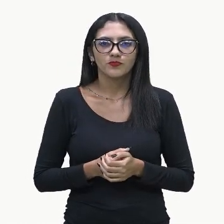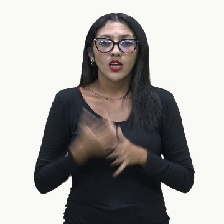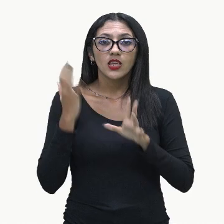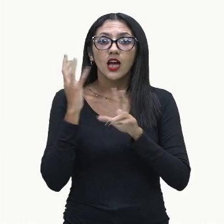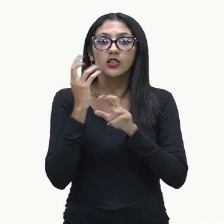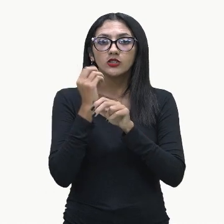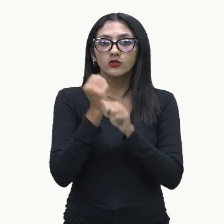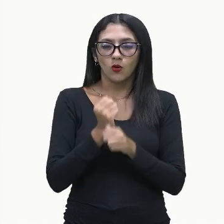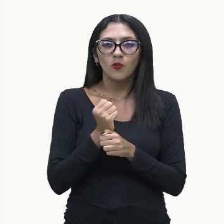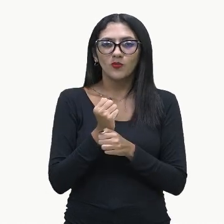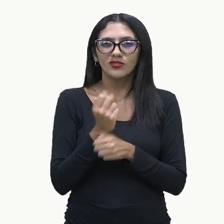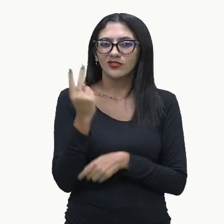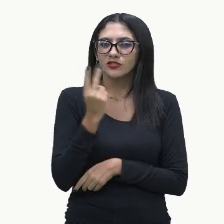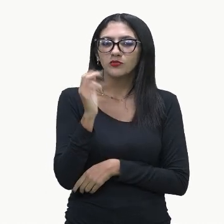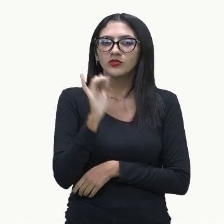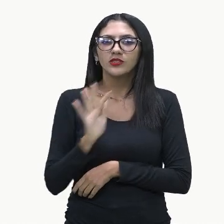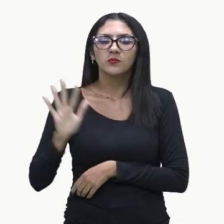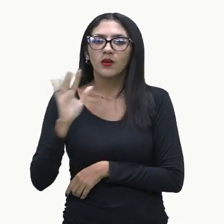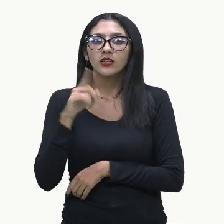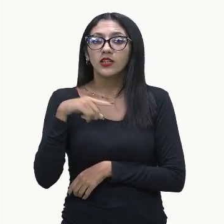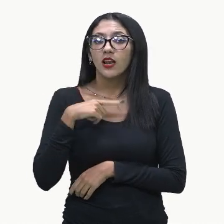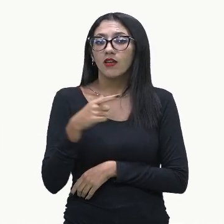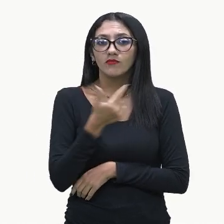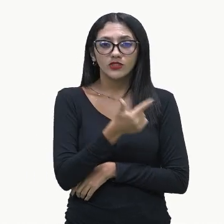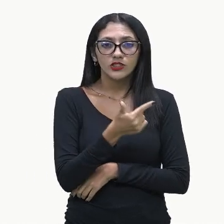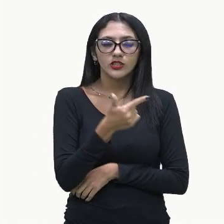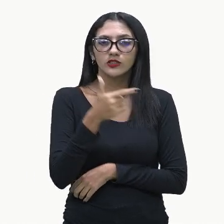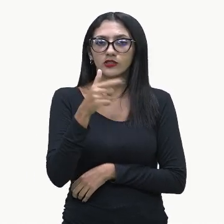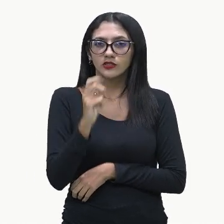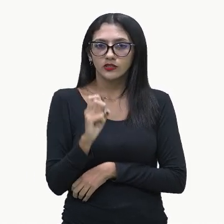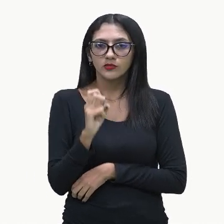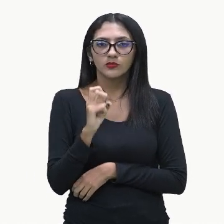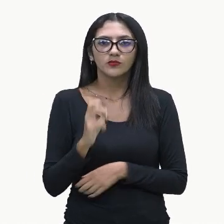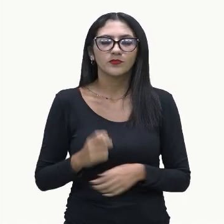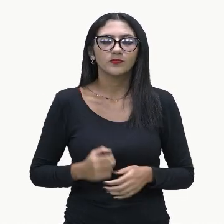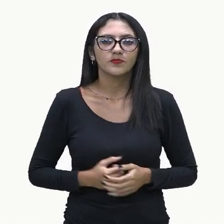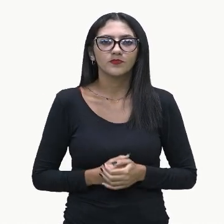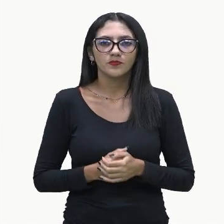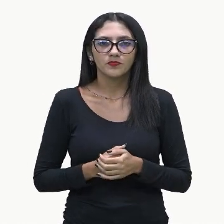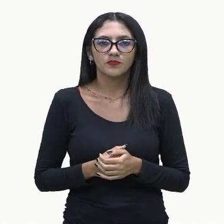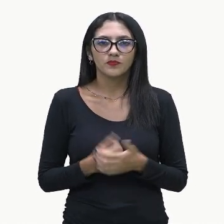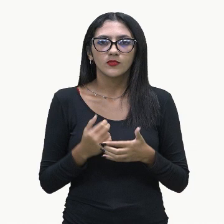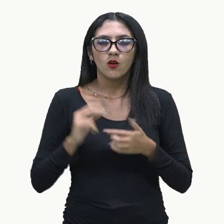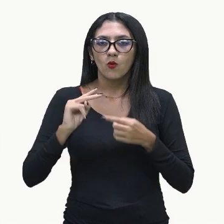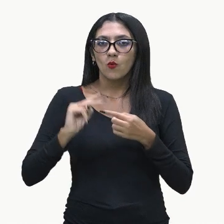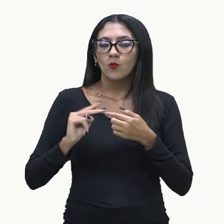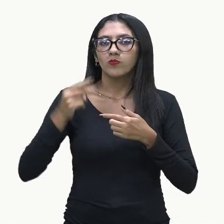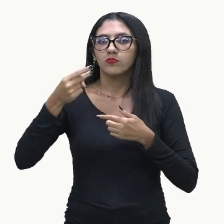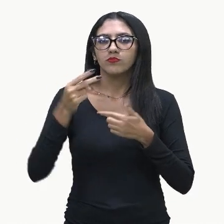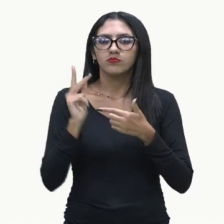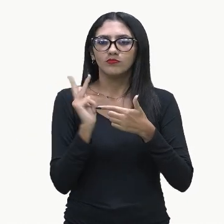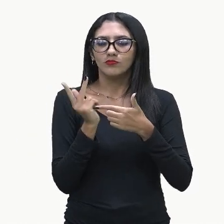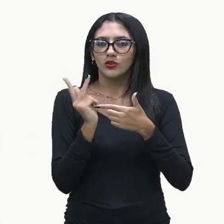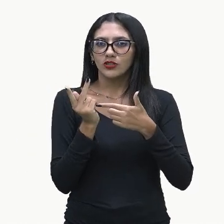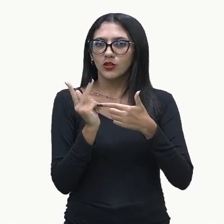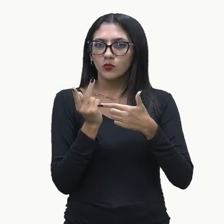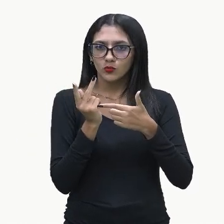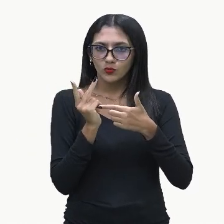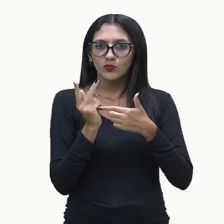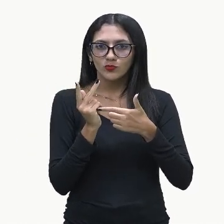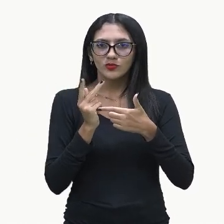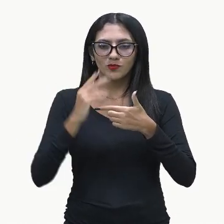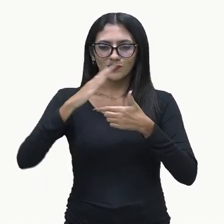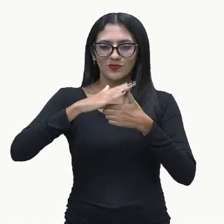dando 25. Quem é 25? É exatamente o quadrado da minha hipotenusa, da medida